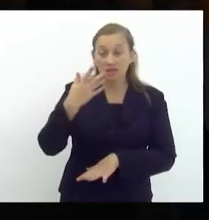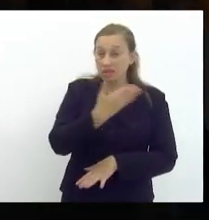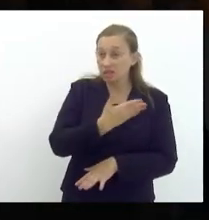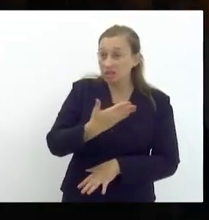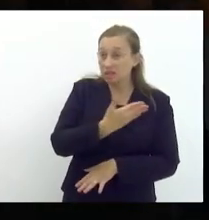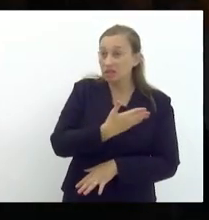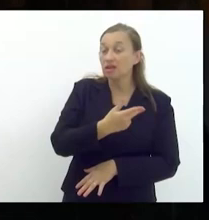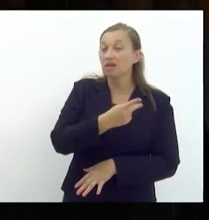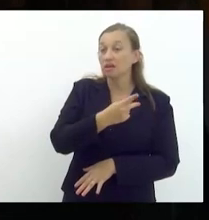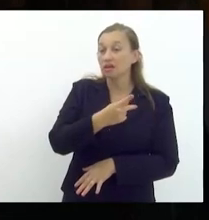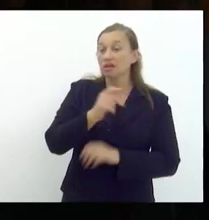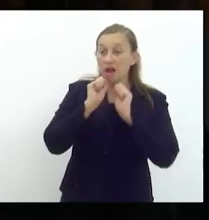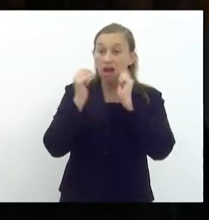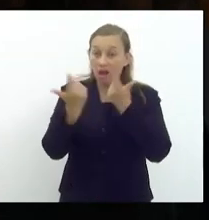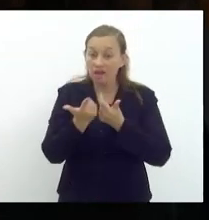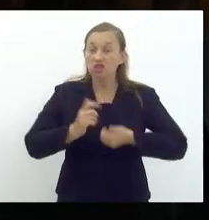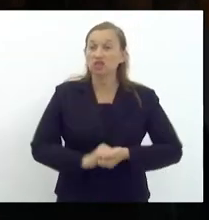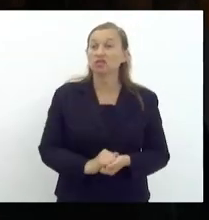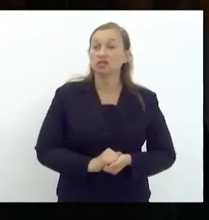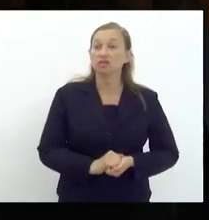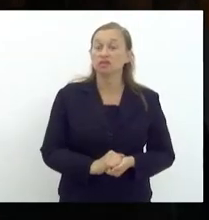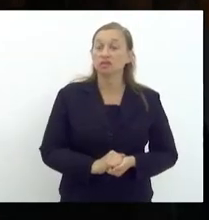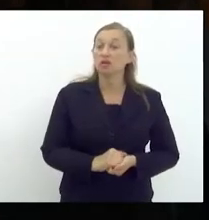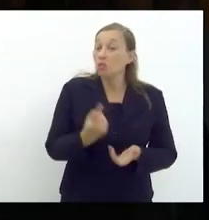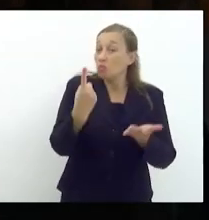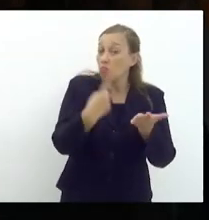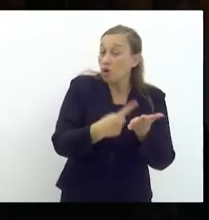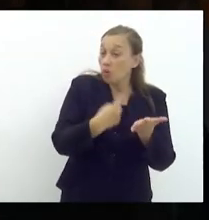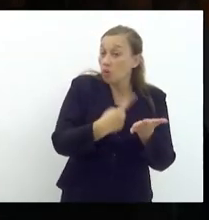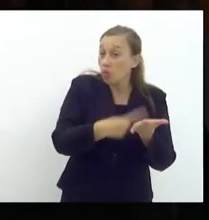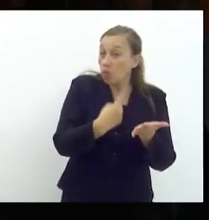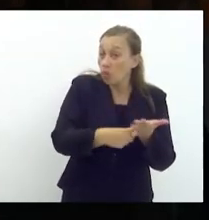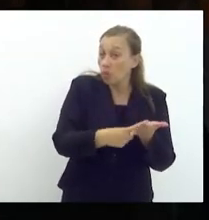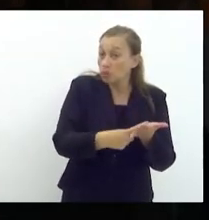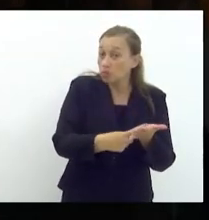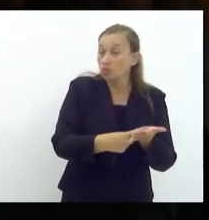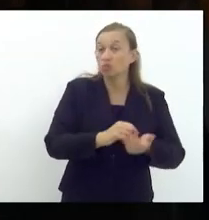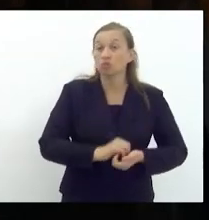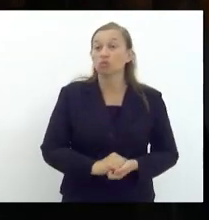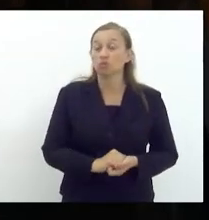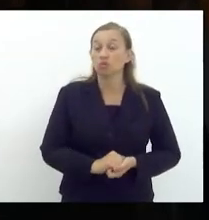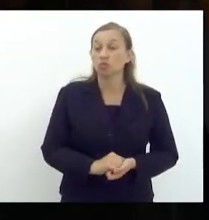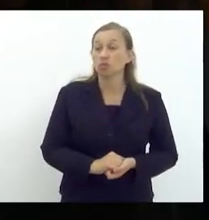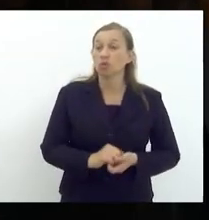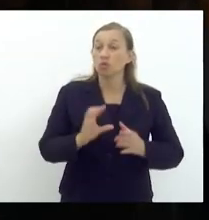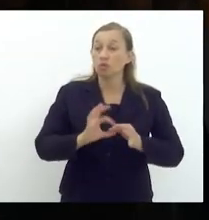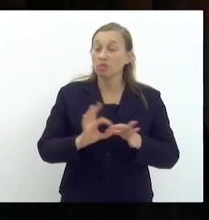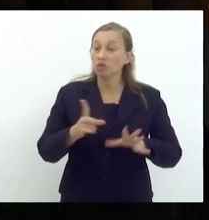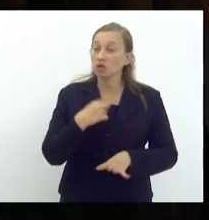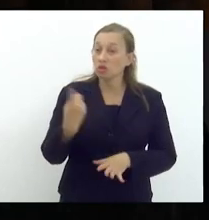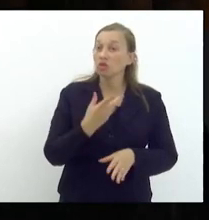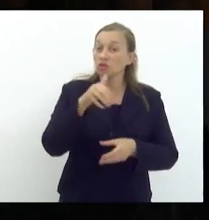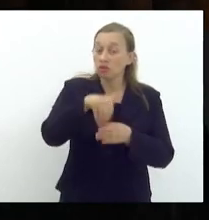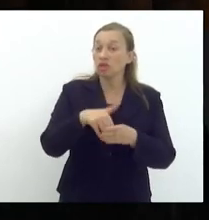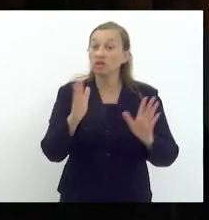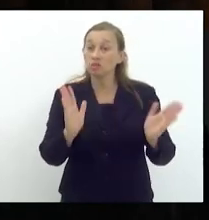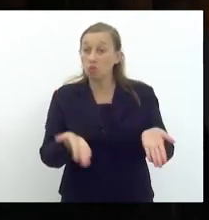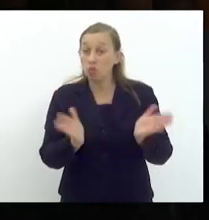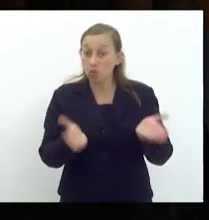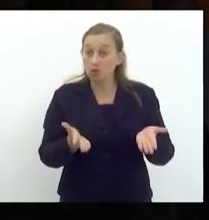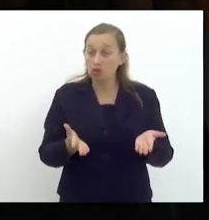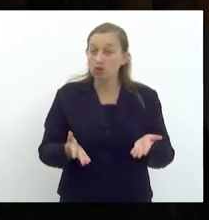Legislativa veio compor um acordo que frutificou e permitiu que nós votassemos hoje